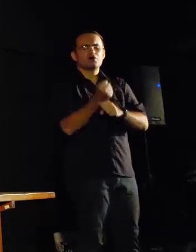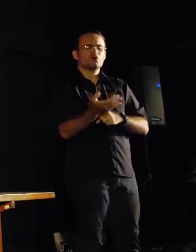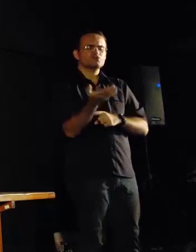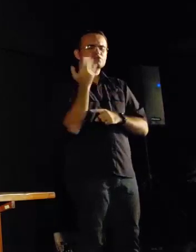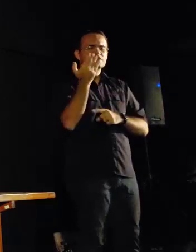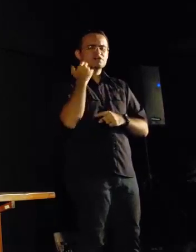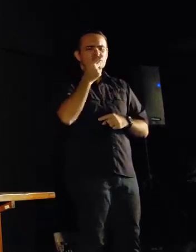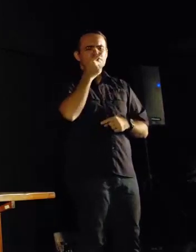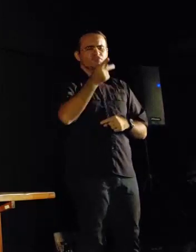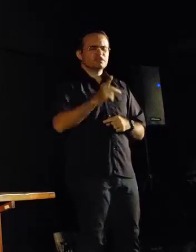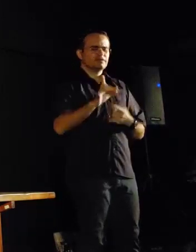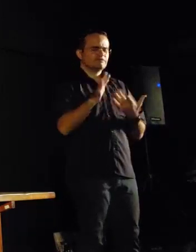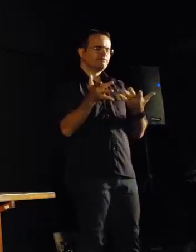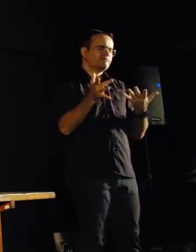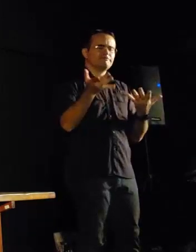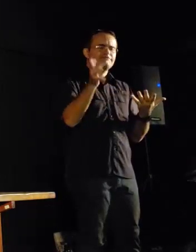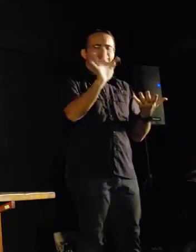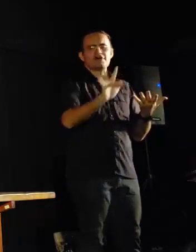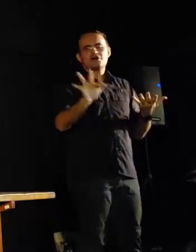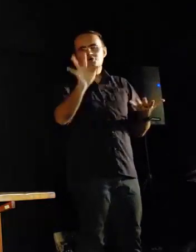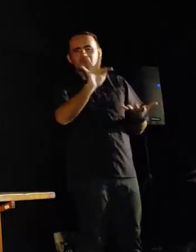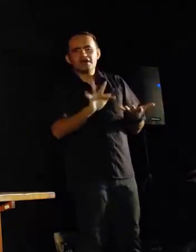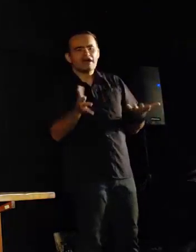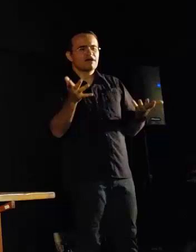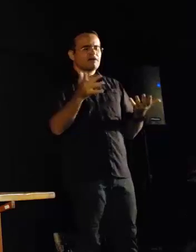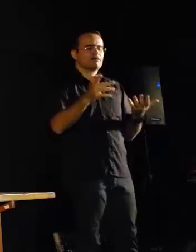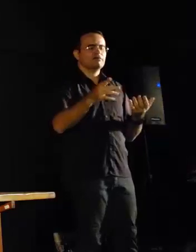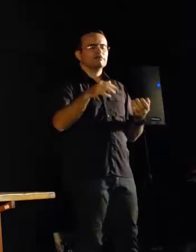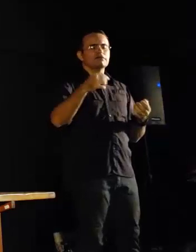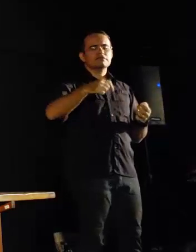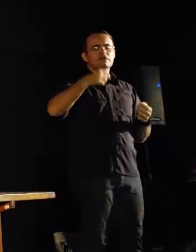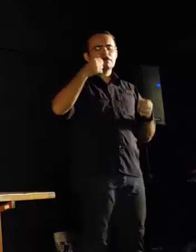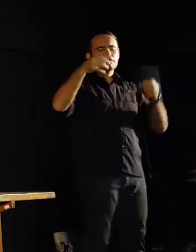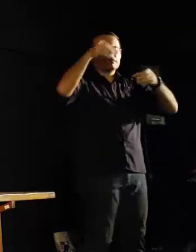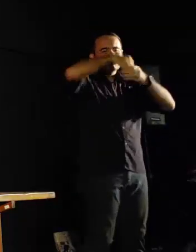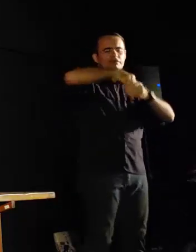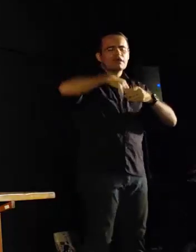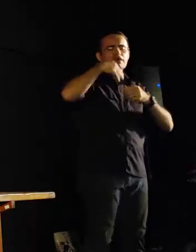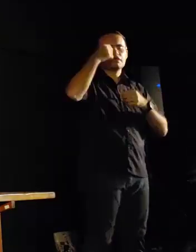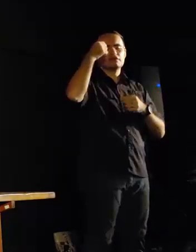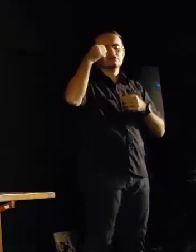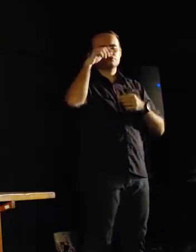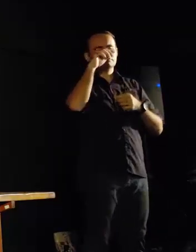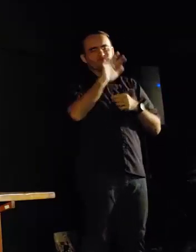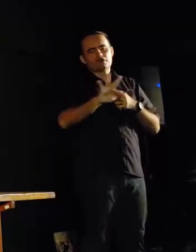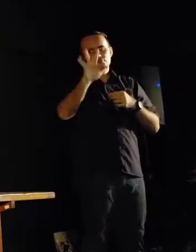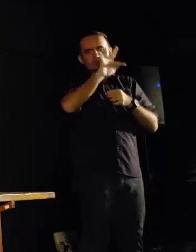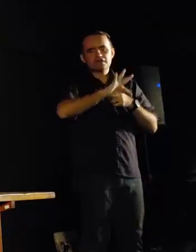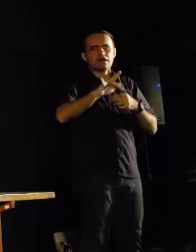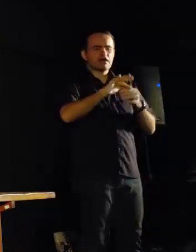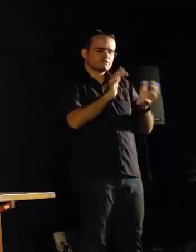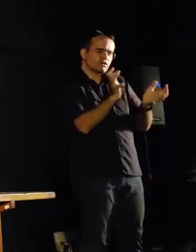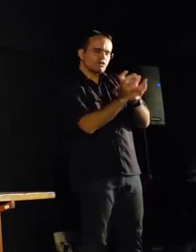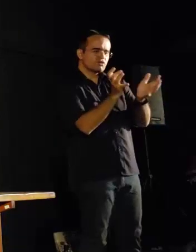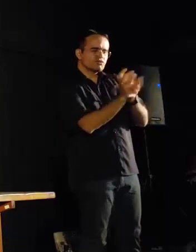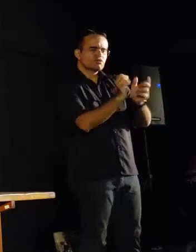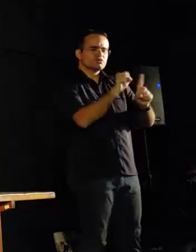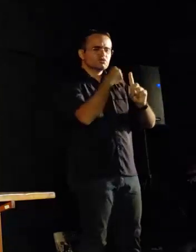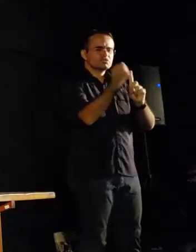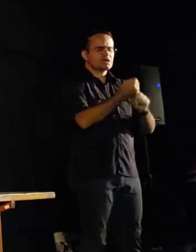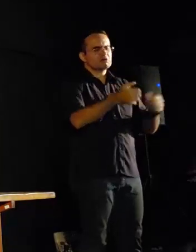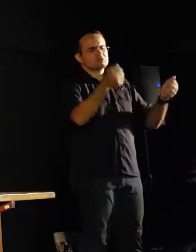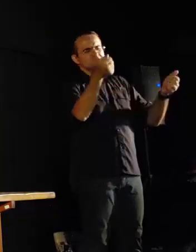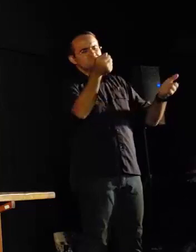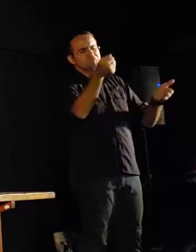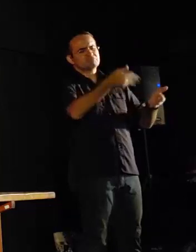de que a universidade, os acadêmicos, a classe intelectual não tinha função nenhuma. Porque se a